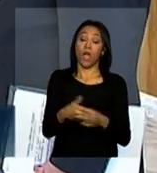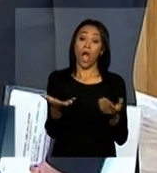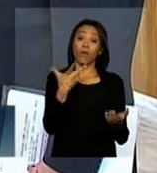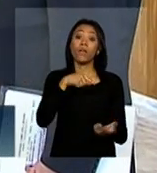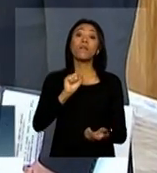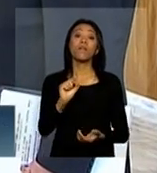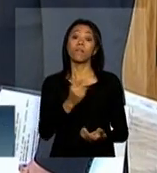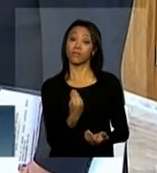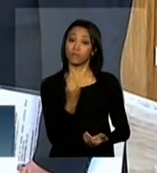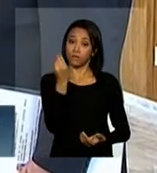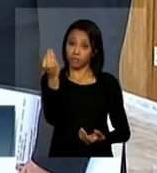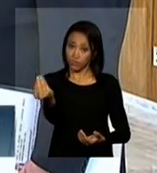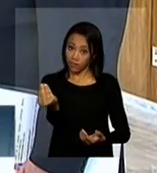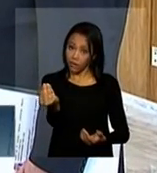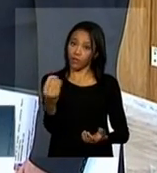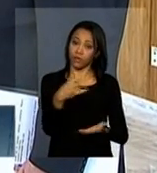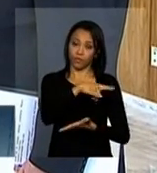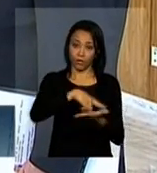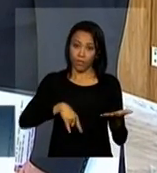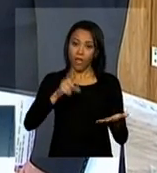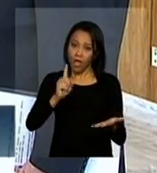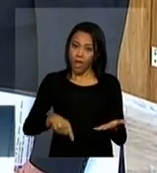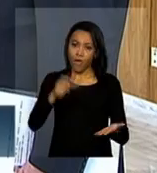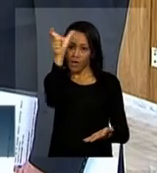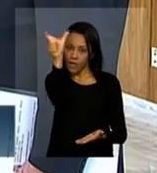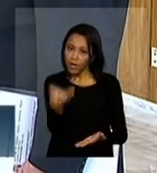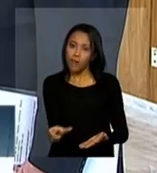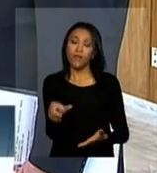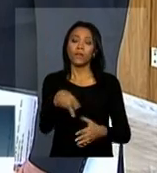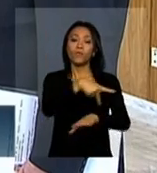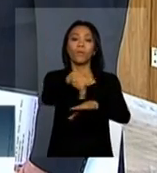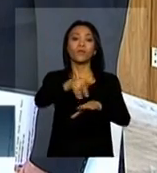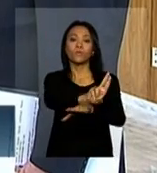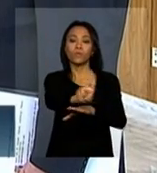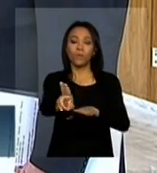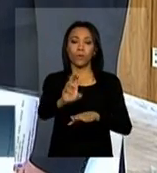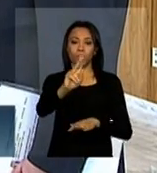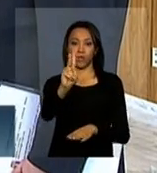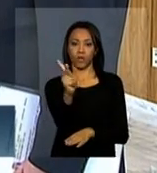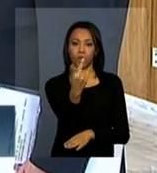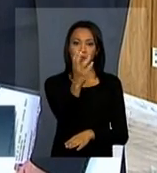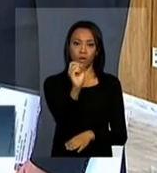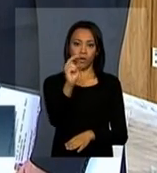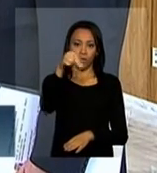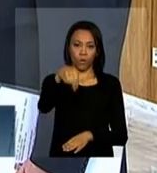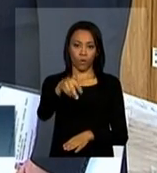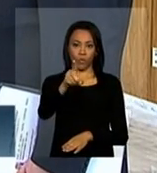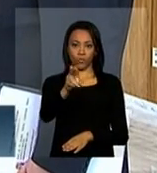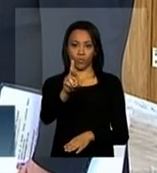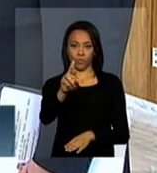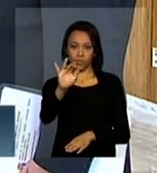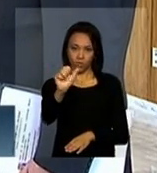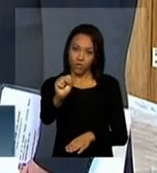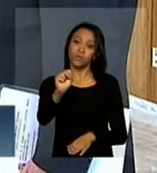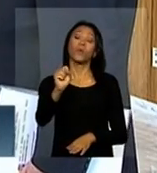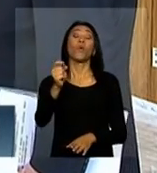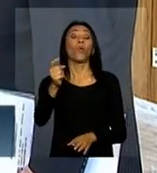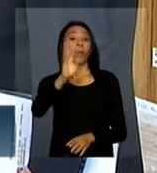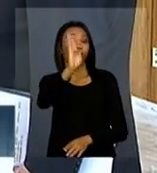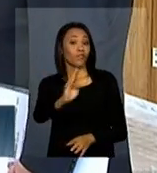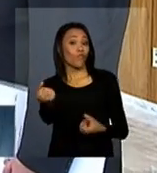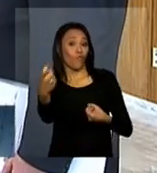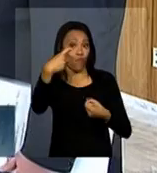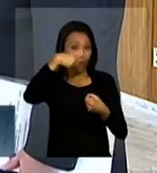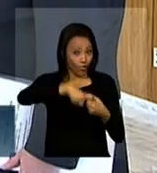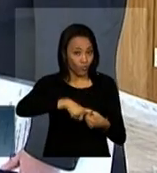quem entrega a carta credencial é o embaixador de Honduras. O Brasil retomou as relações diplomáticas